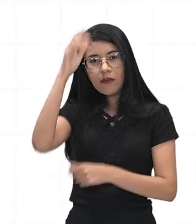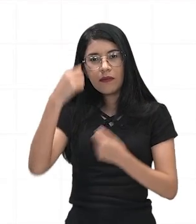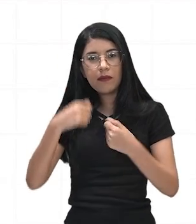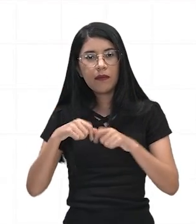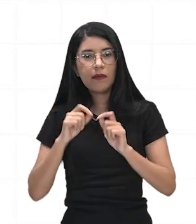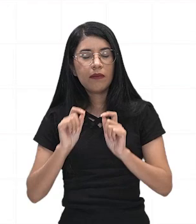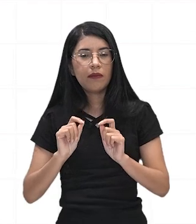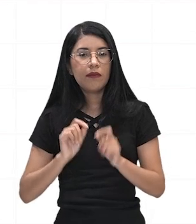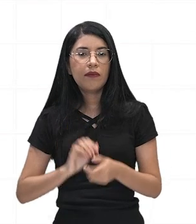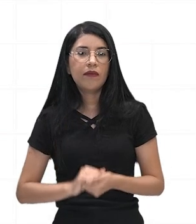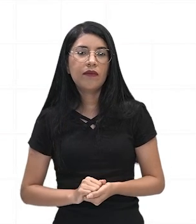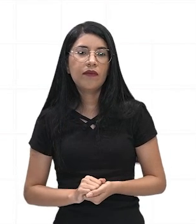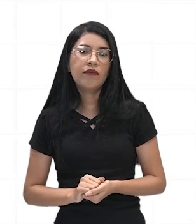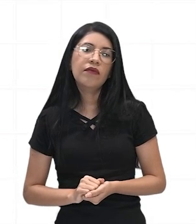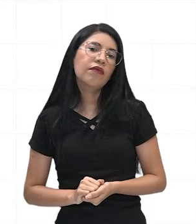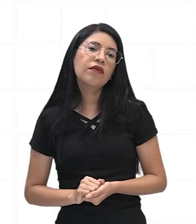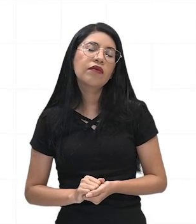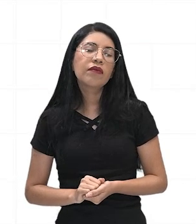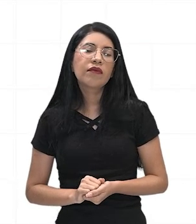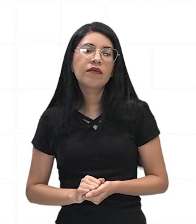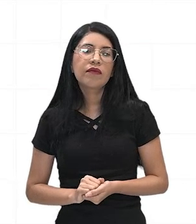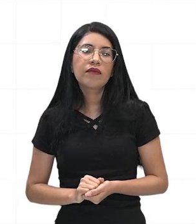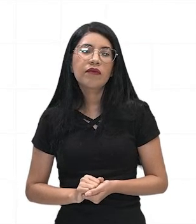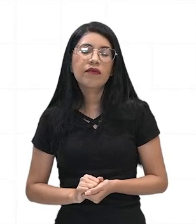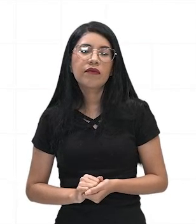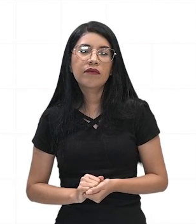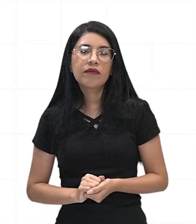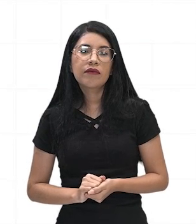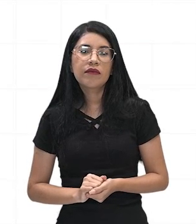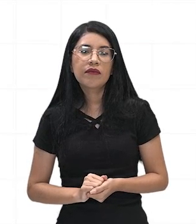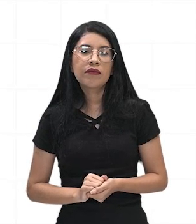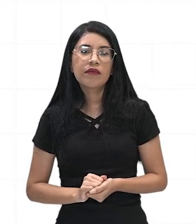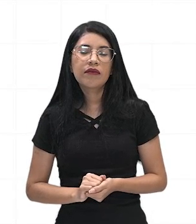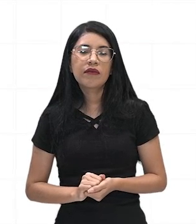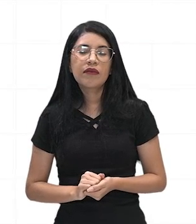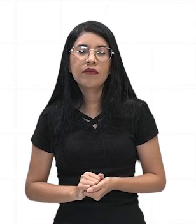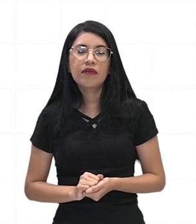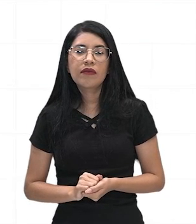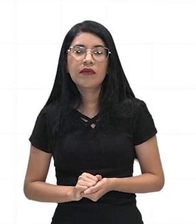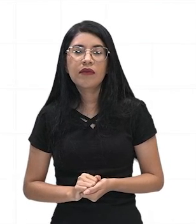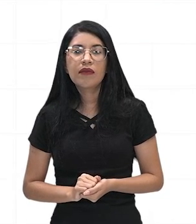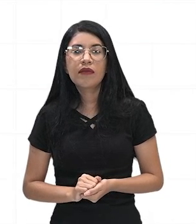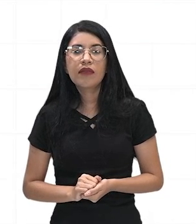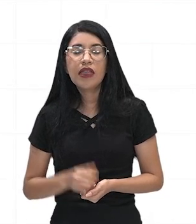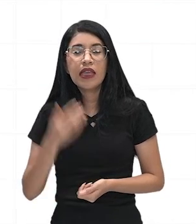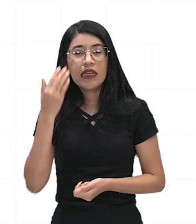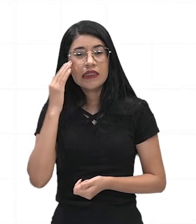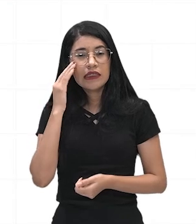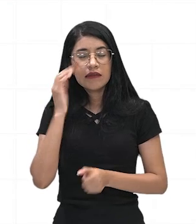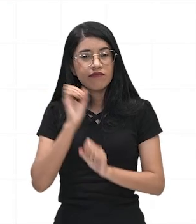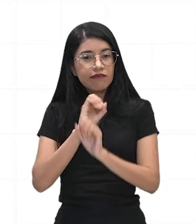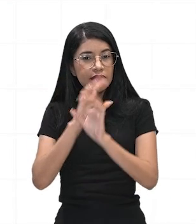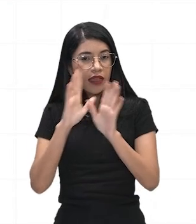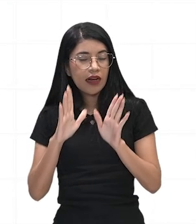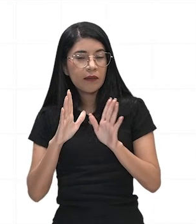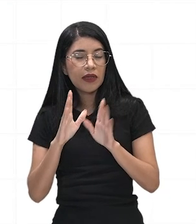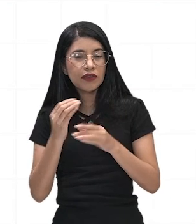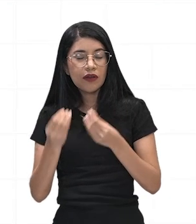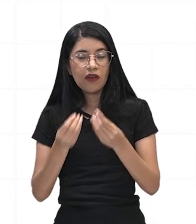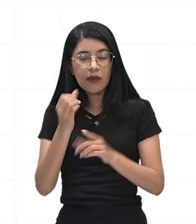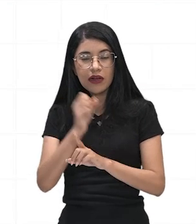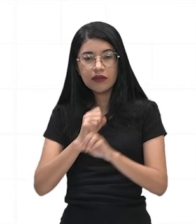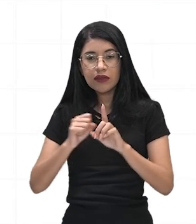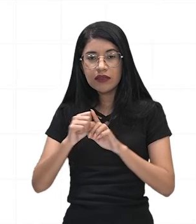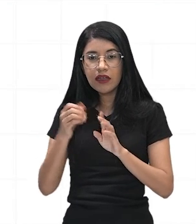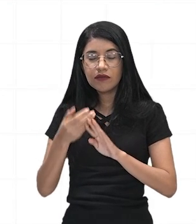é fundamental que a gente entenda e tenha uma compreensão mais ampla da sociedade da época. Além disso, é